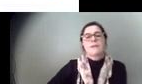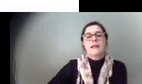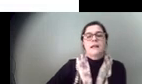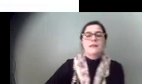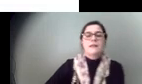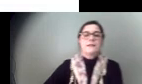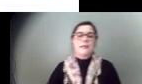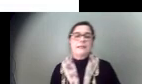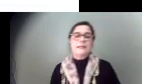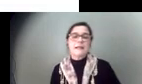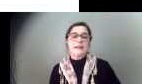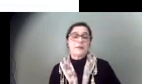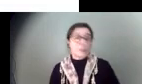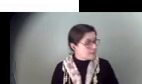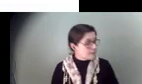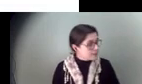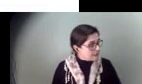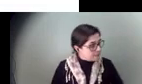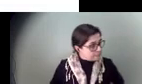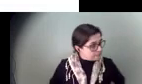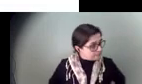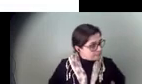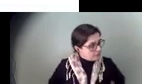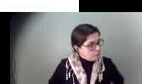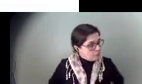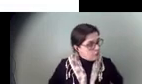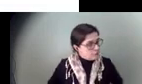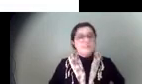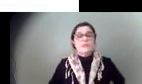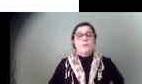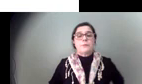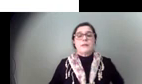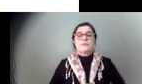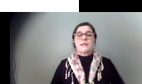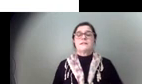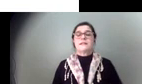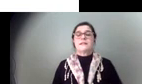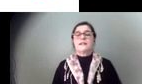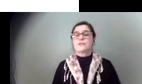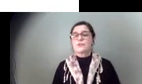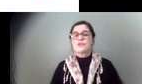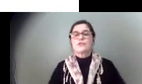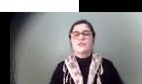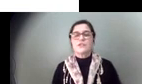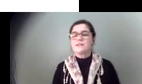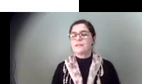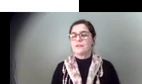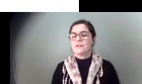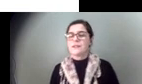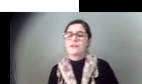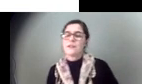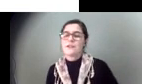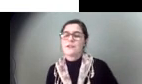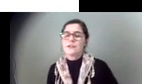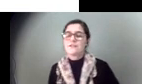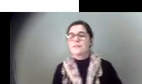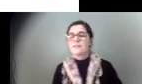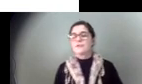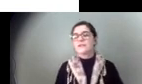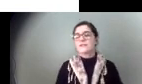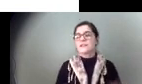Muito bem. Então, ali, agora nós vamos ter o nosso terceiro passo, que é levantar as condições de ensino. Então, ali